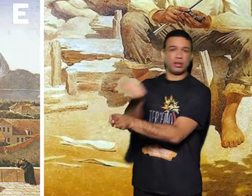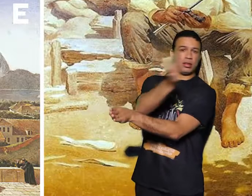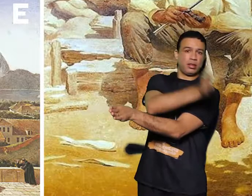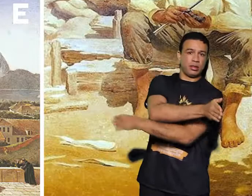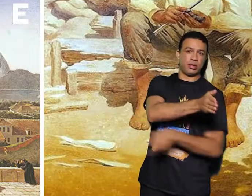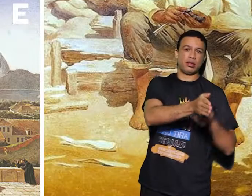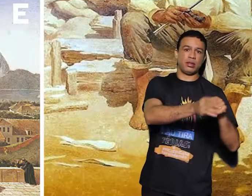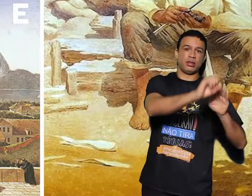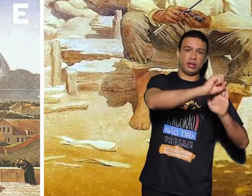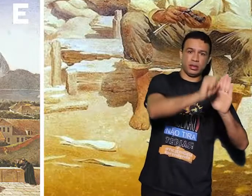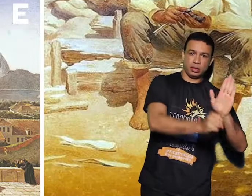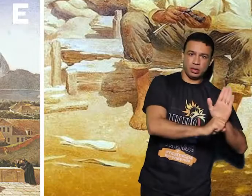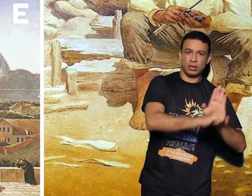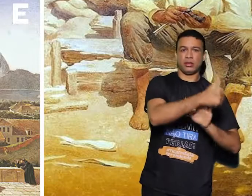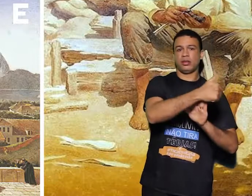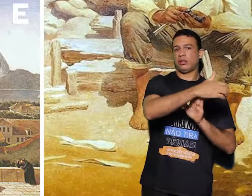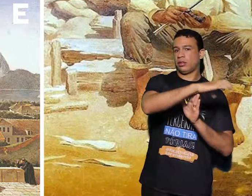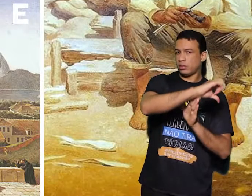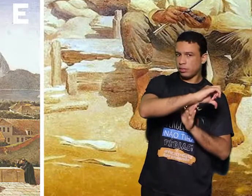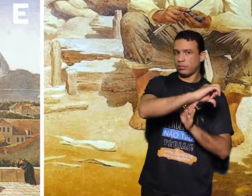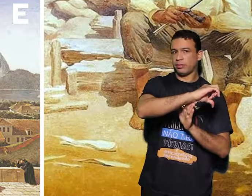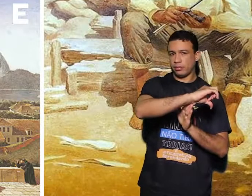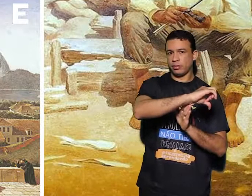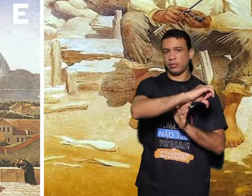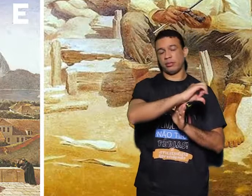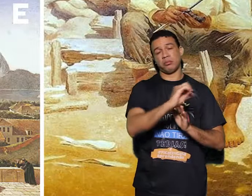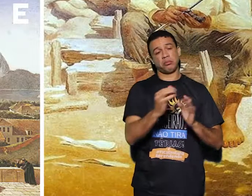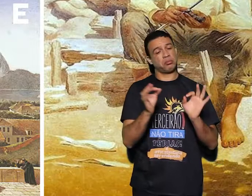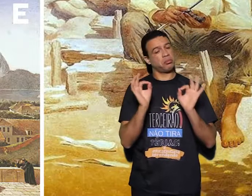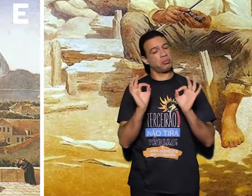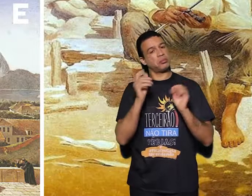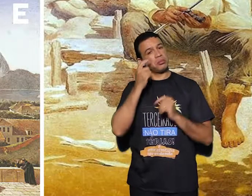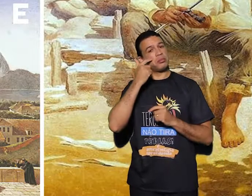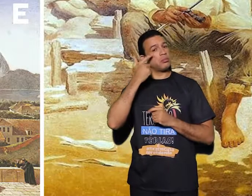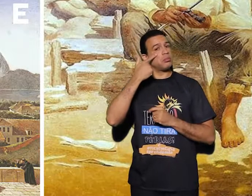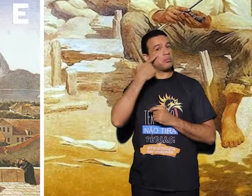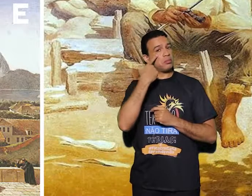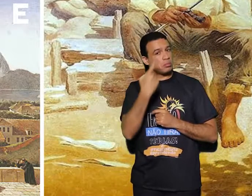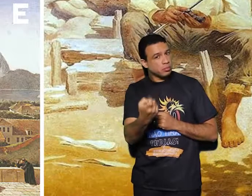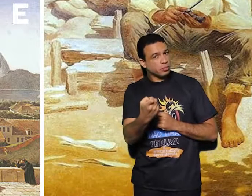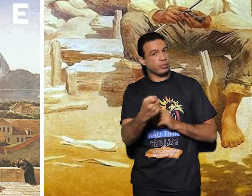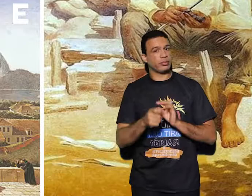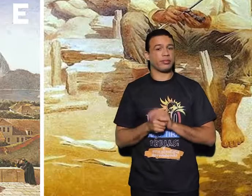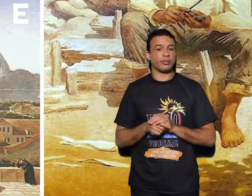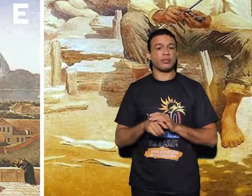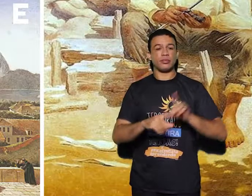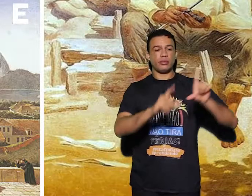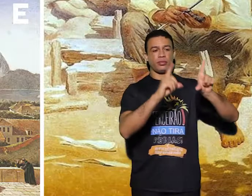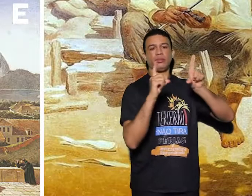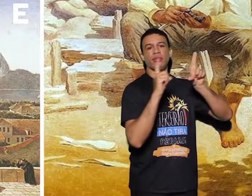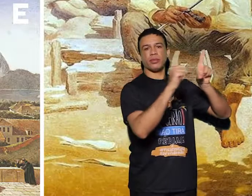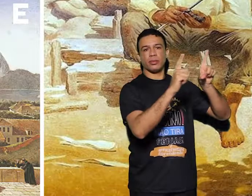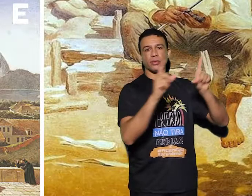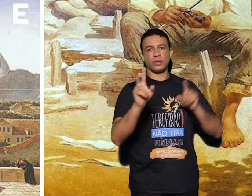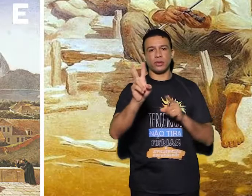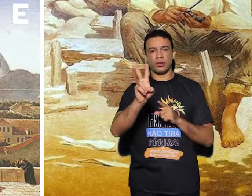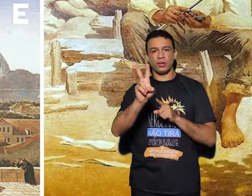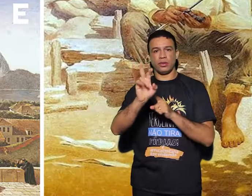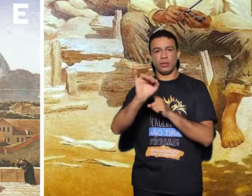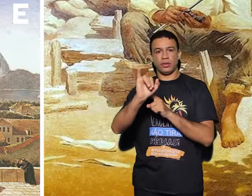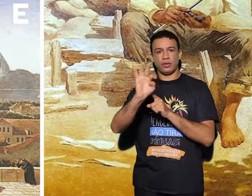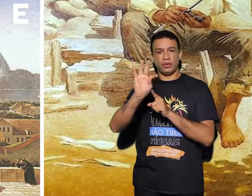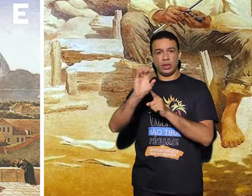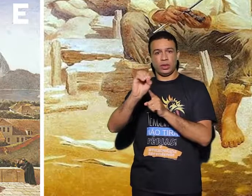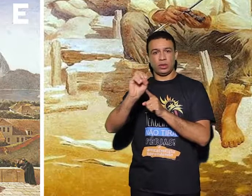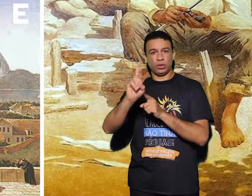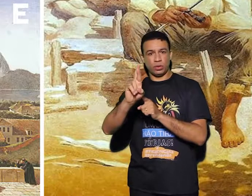pintor idealizou a obra de maneira bem interessante. Né? O quadro de Vitor Meirelles, ele tem 2,60 metros